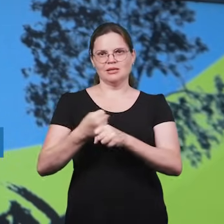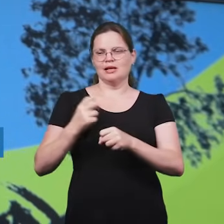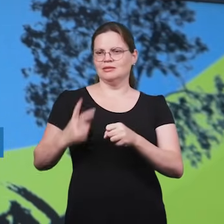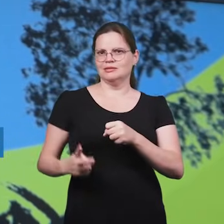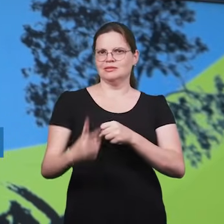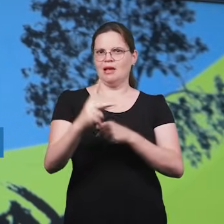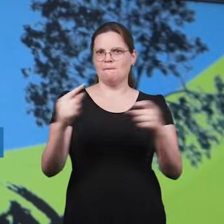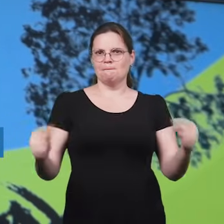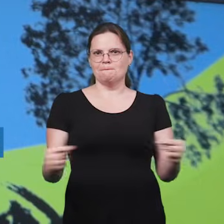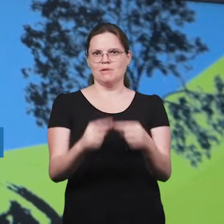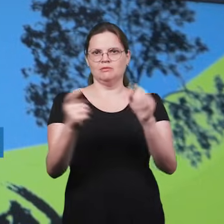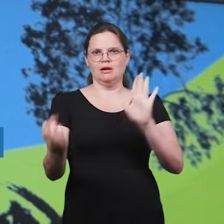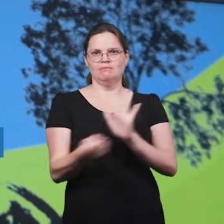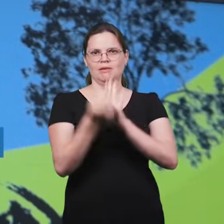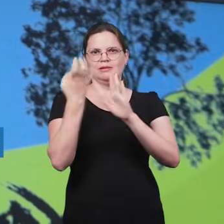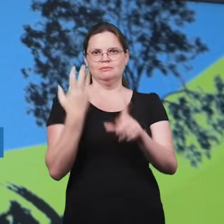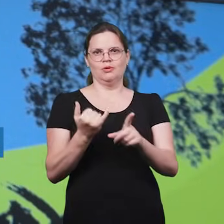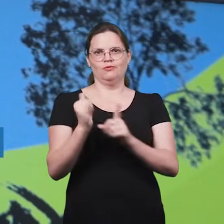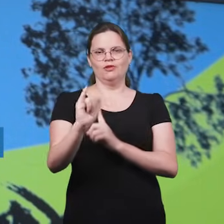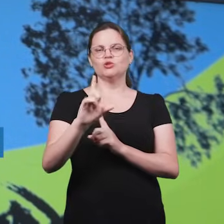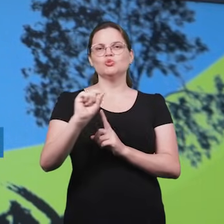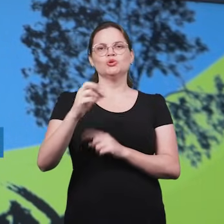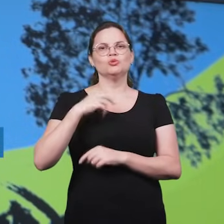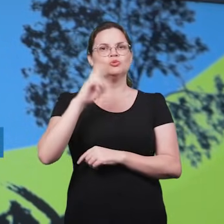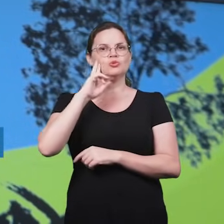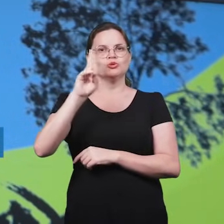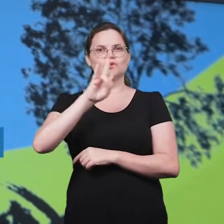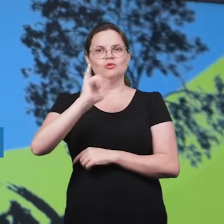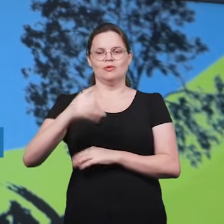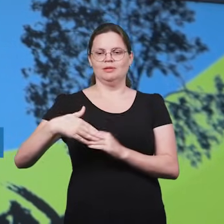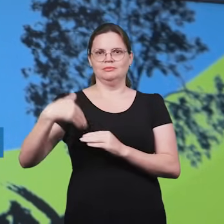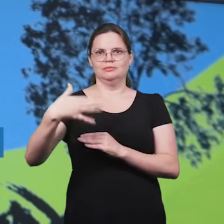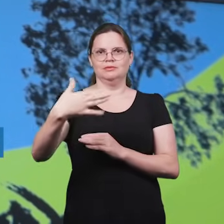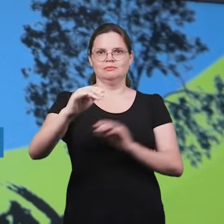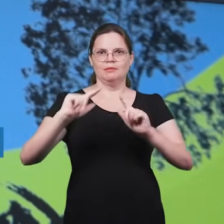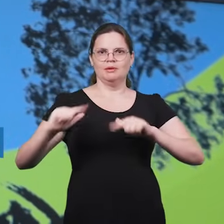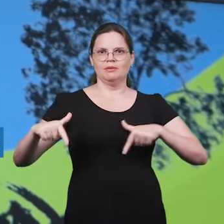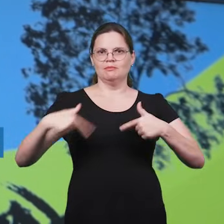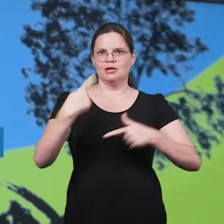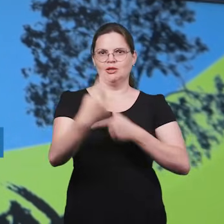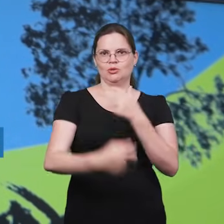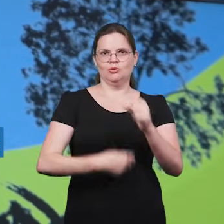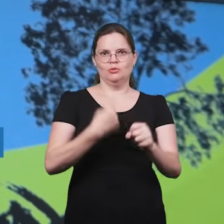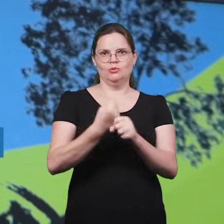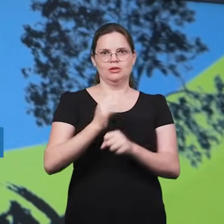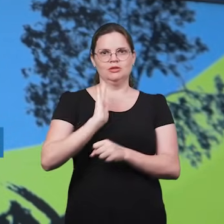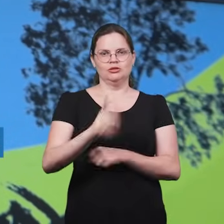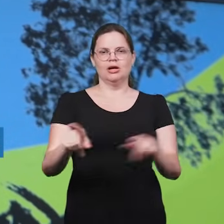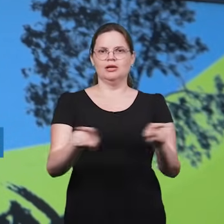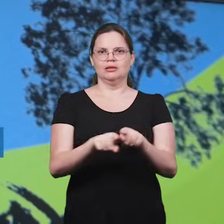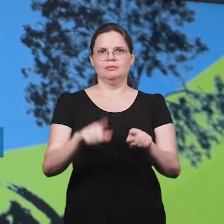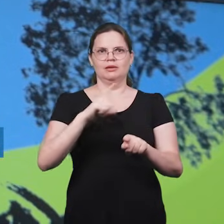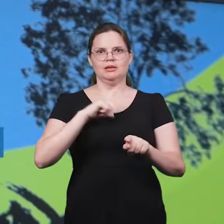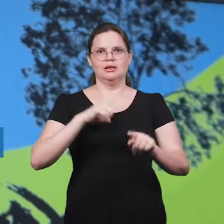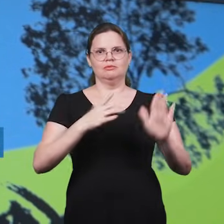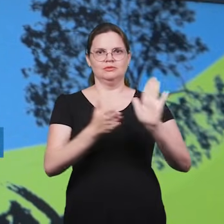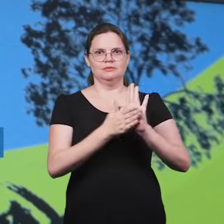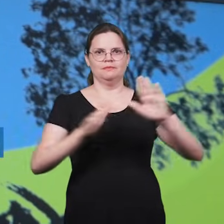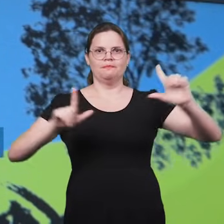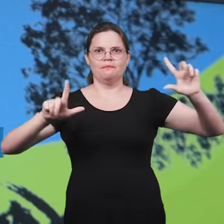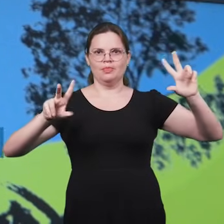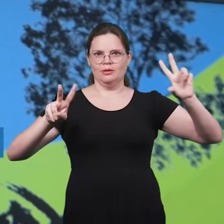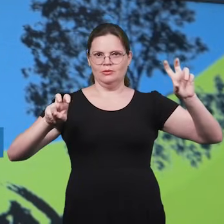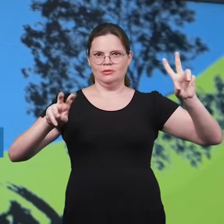uma marca profética do que o Senhor estaria fazendo conosco, nós já temos um lema para